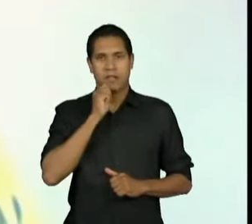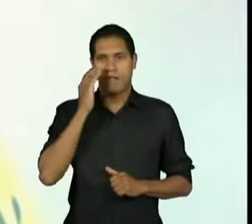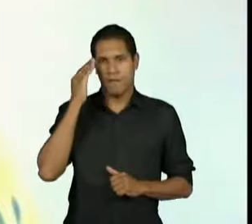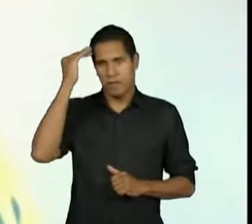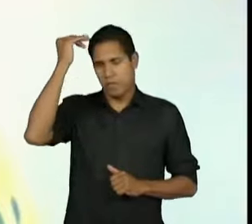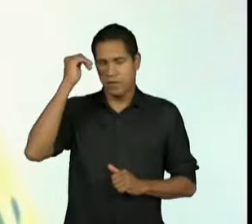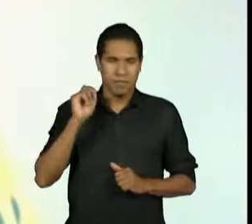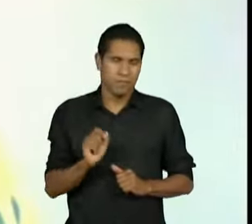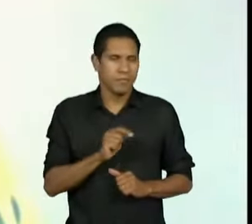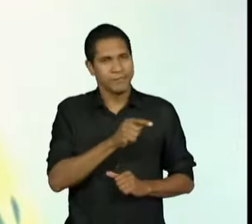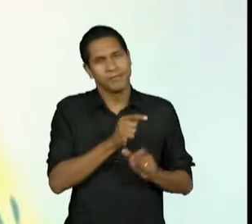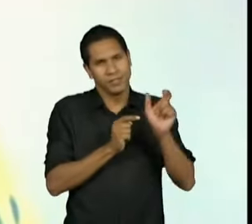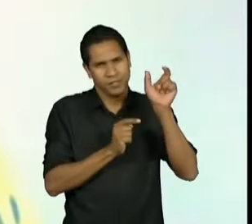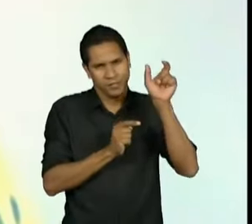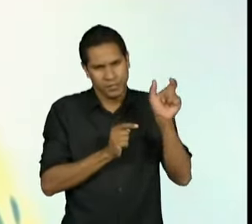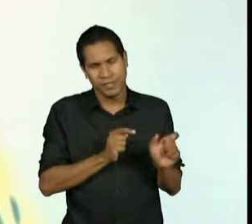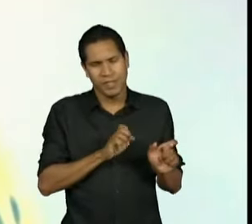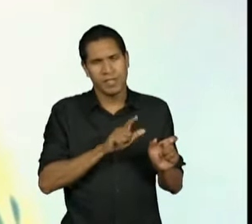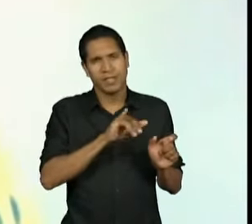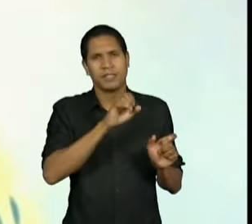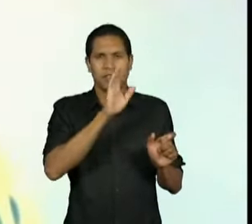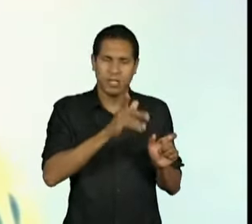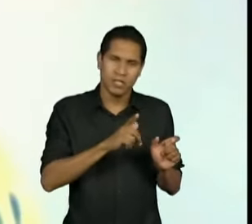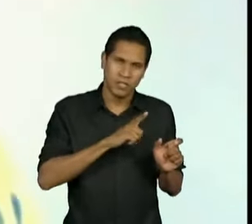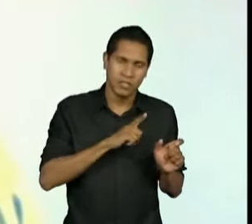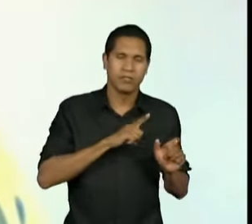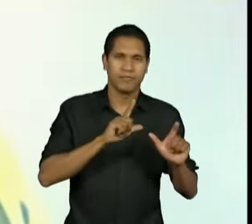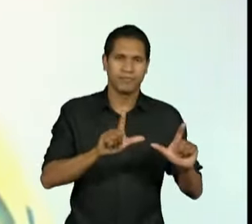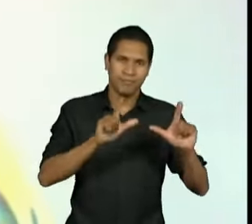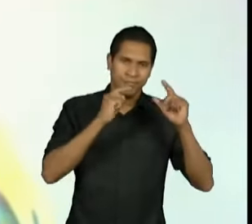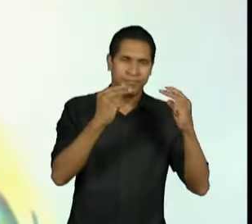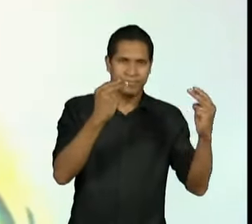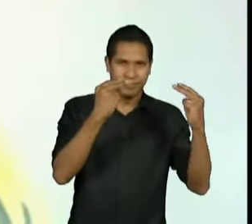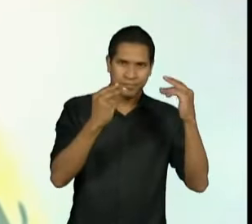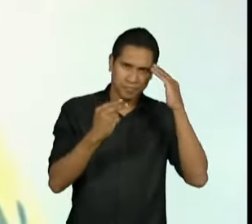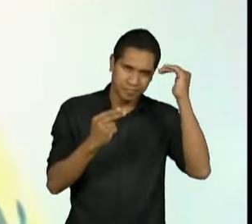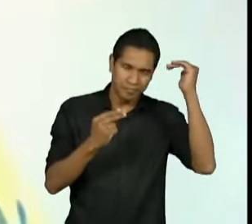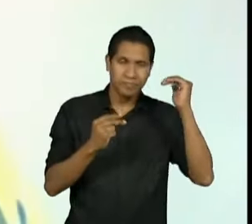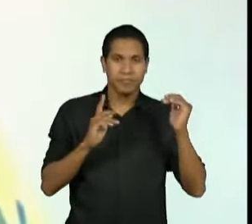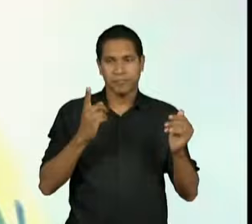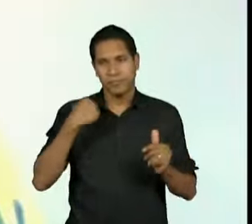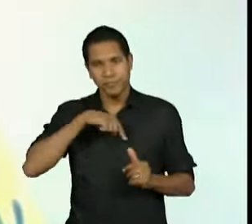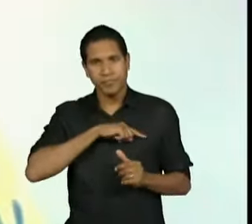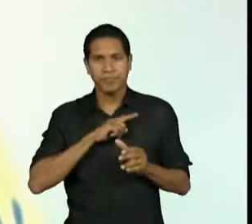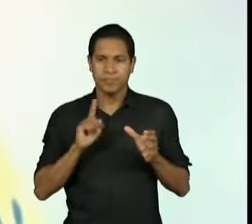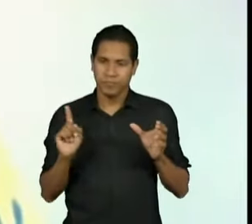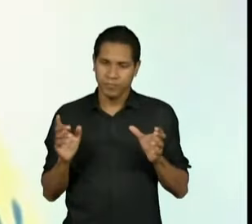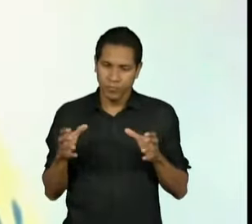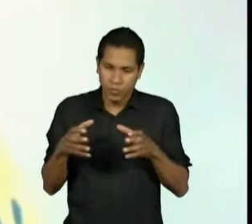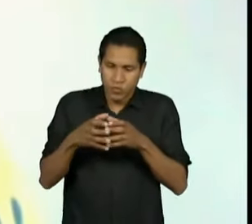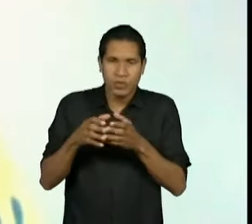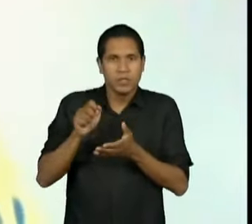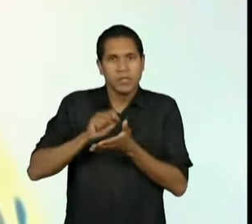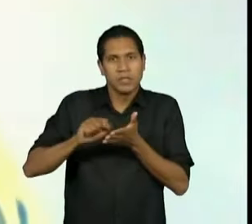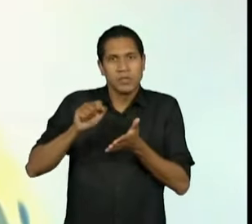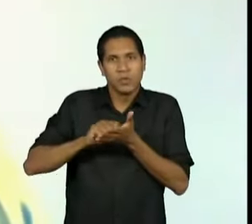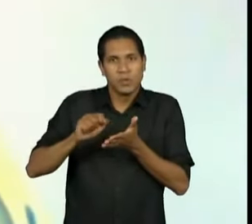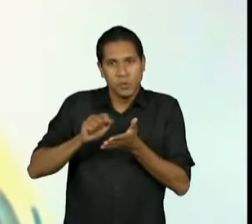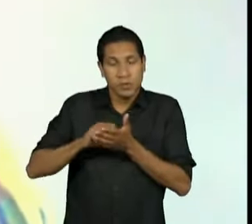Lucinda já tinha uma certa proeminência, mas nós estávamos no coletivo de escritores negros